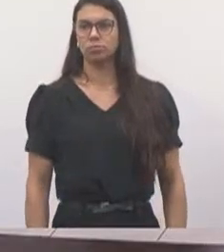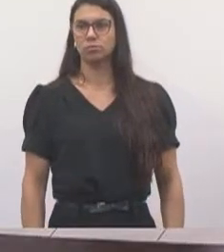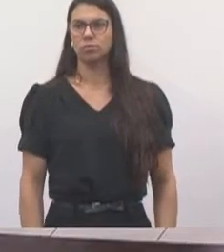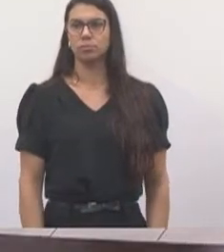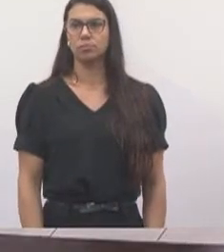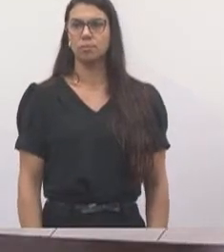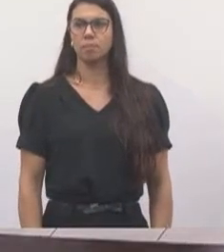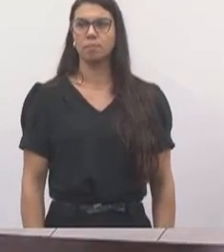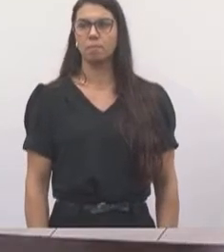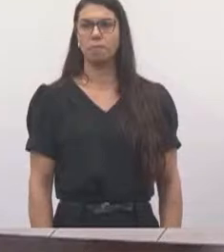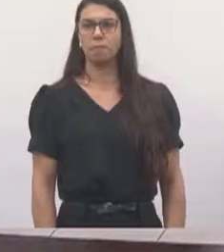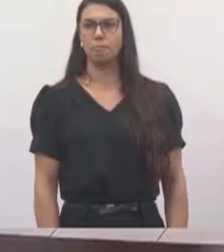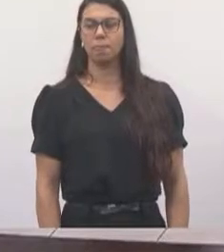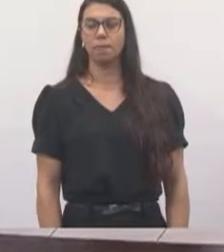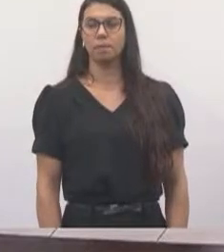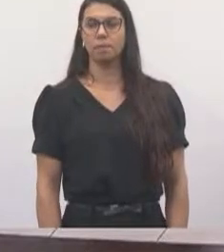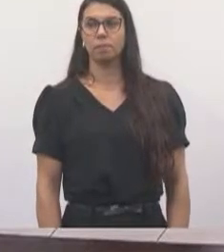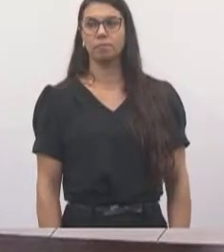projeto